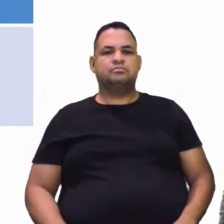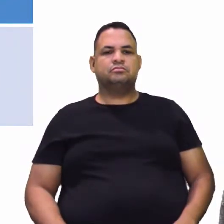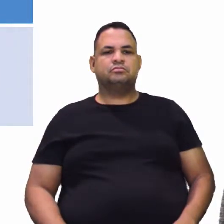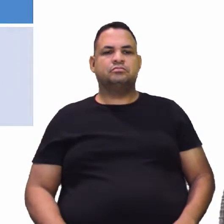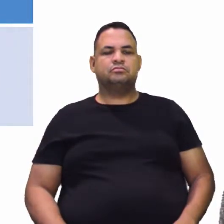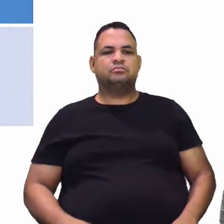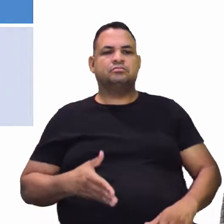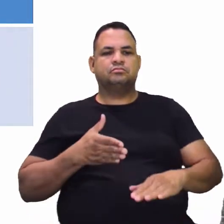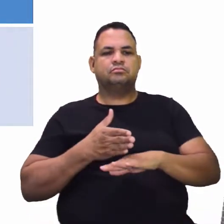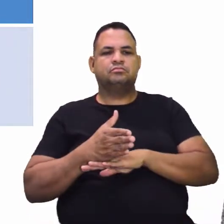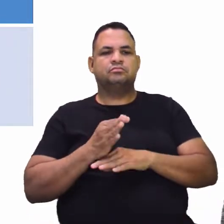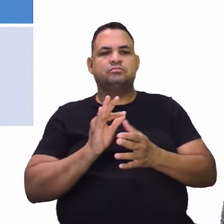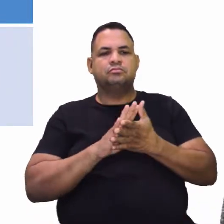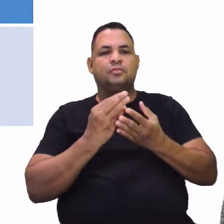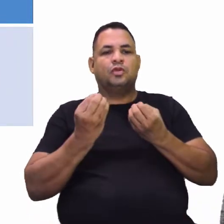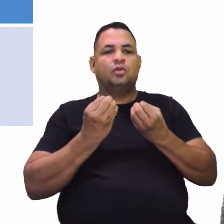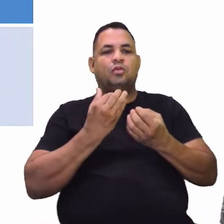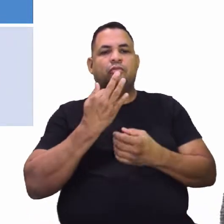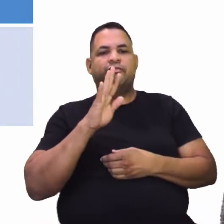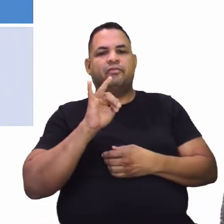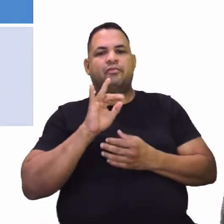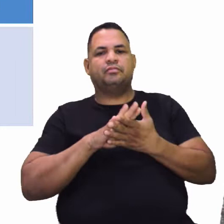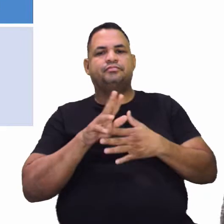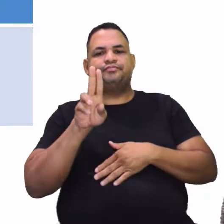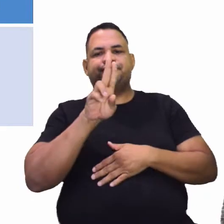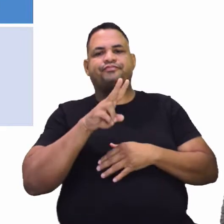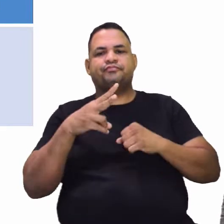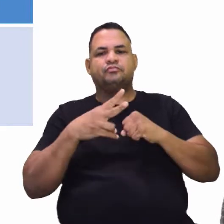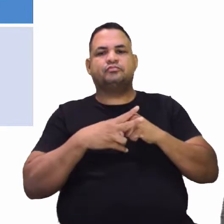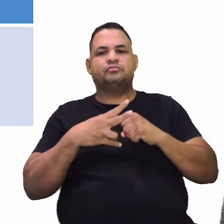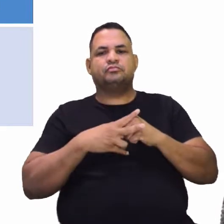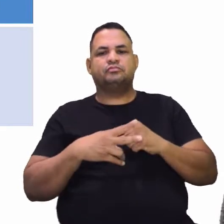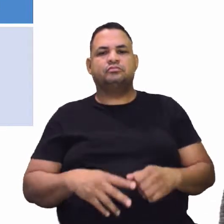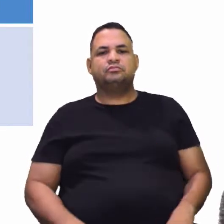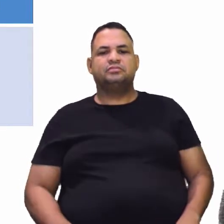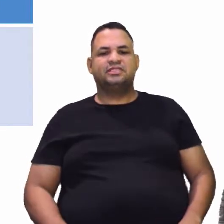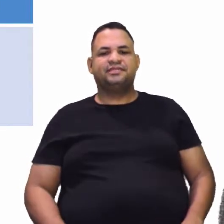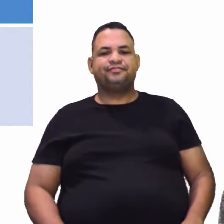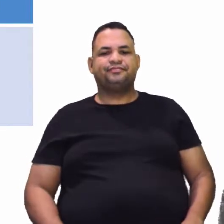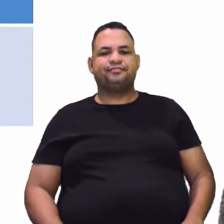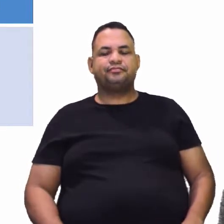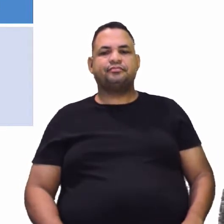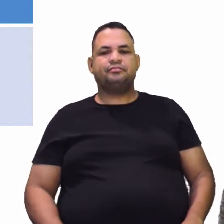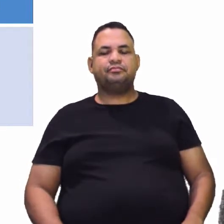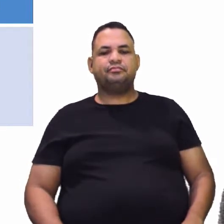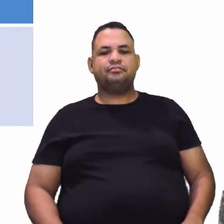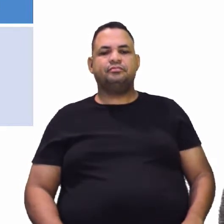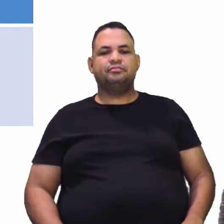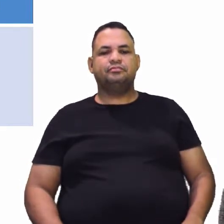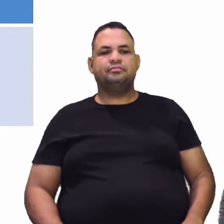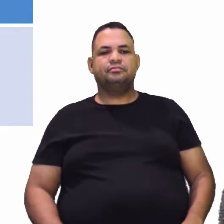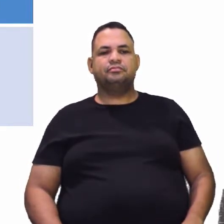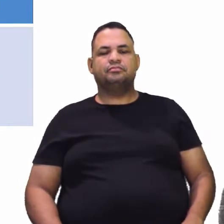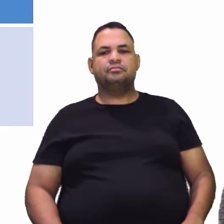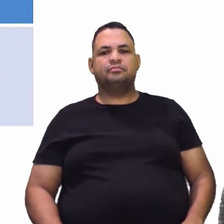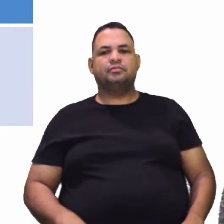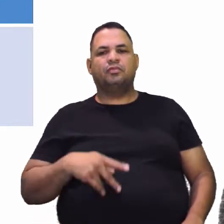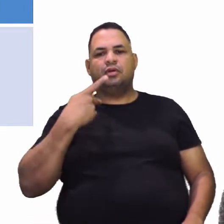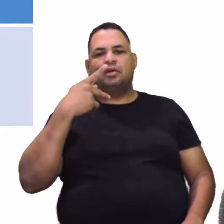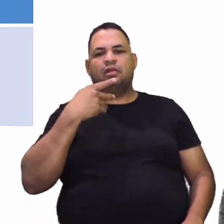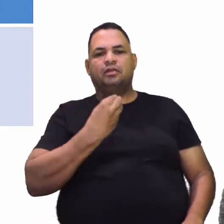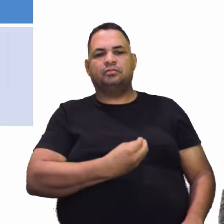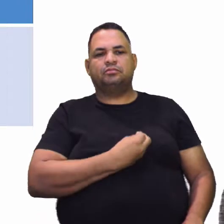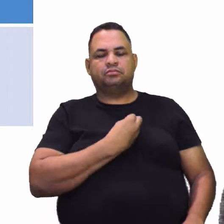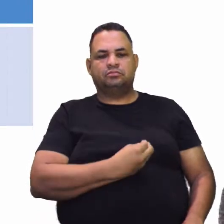Vamos entrar agora na questão da forma de como a gente usa o verbo. O verbo para conjugar no